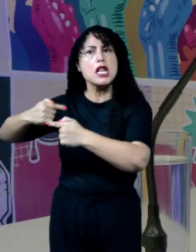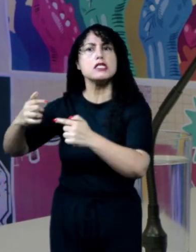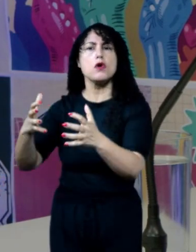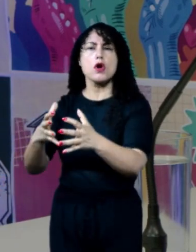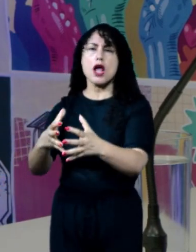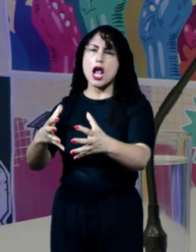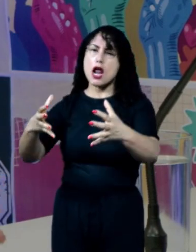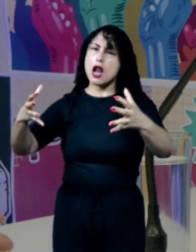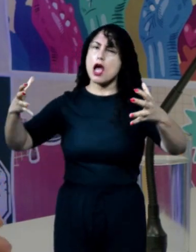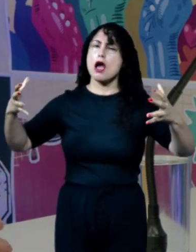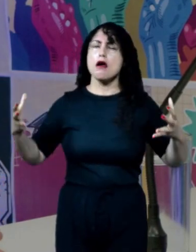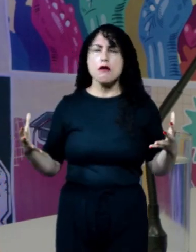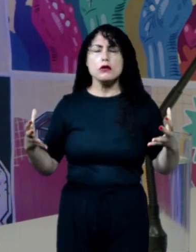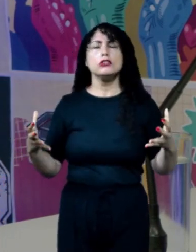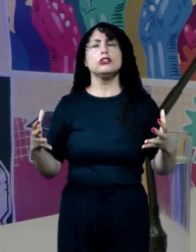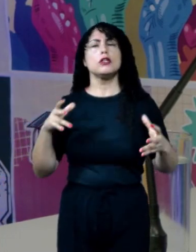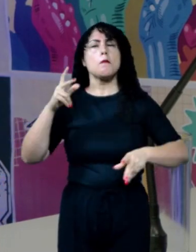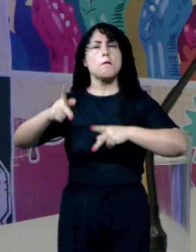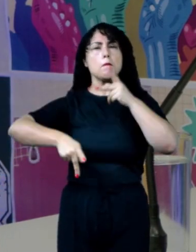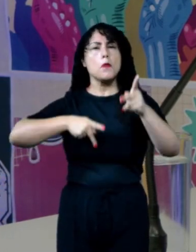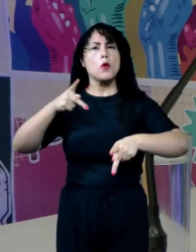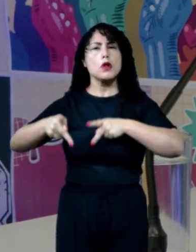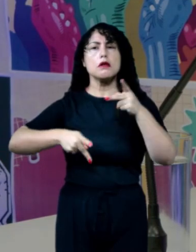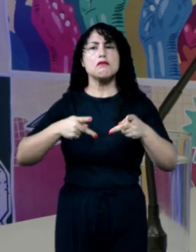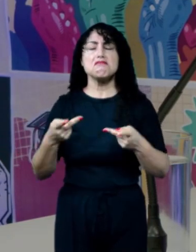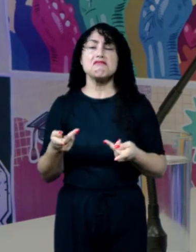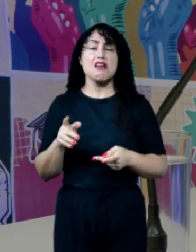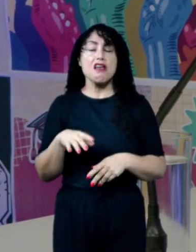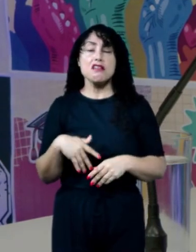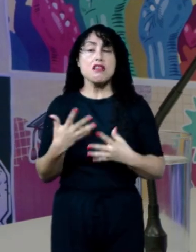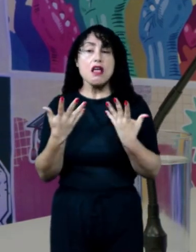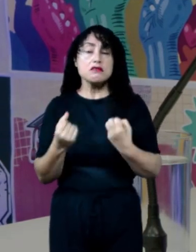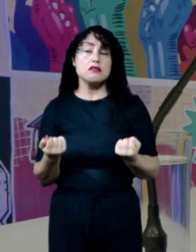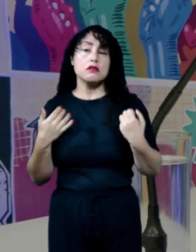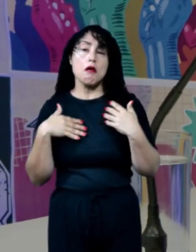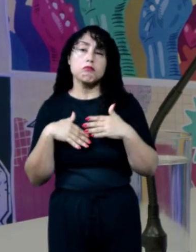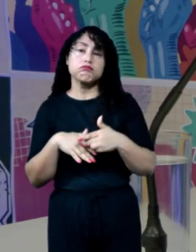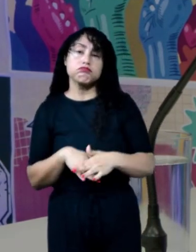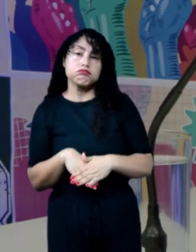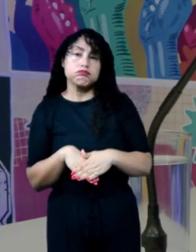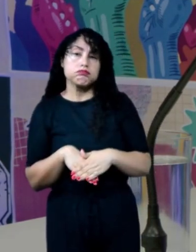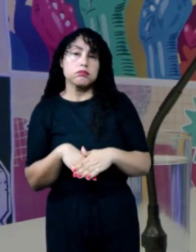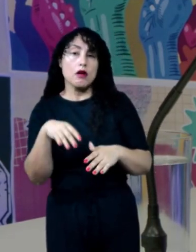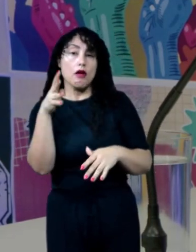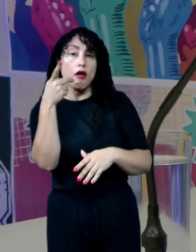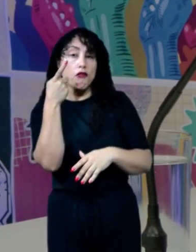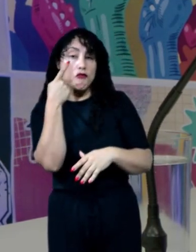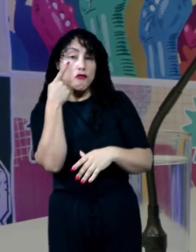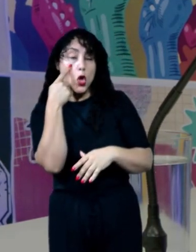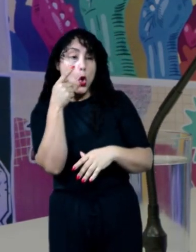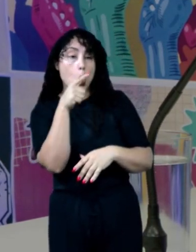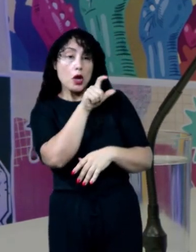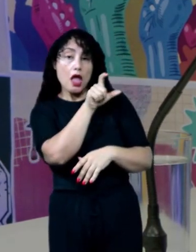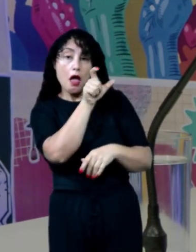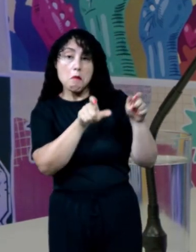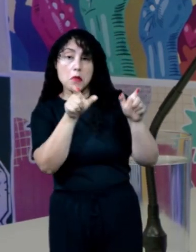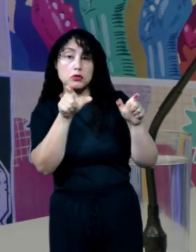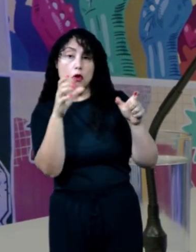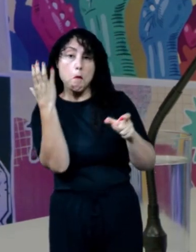né, a boa parte da população que se contenta em ser passivo, em apenas ver o que o outro está postando.